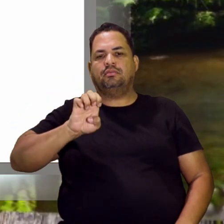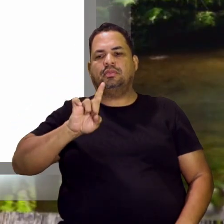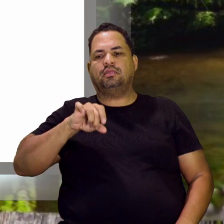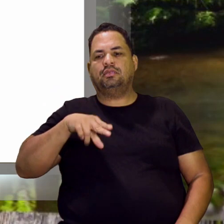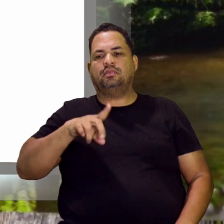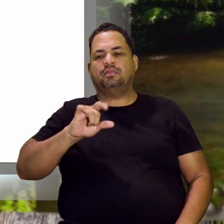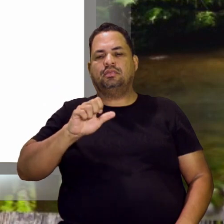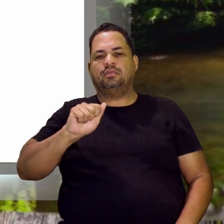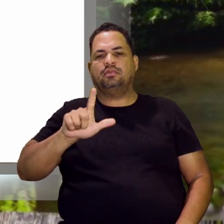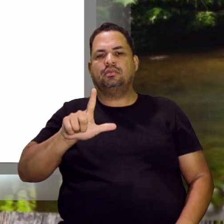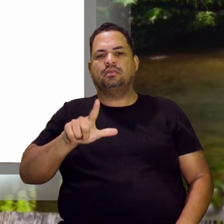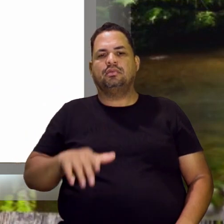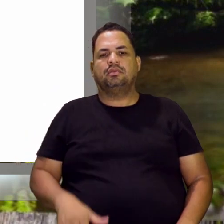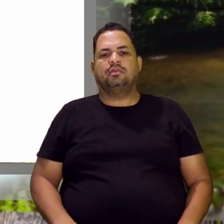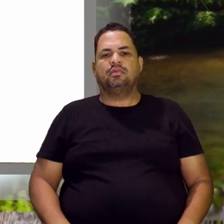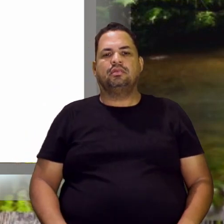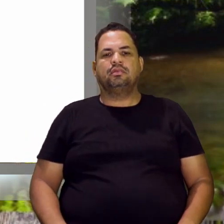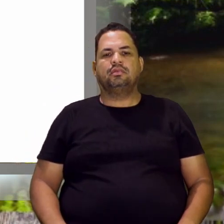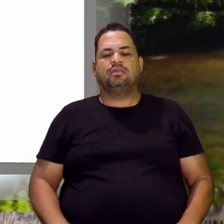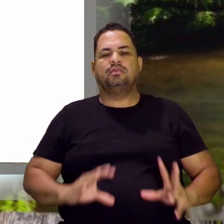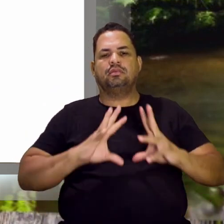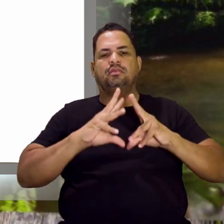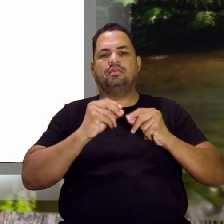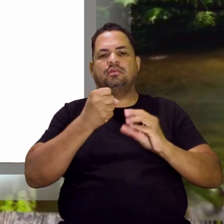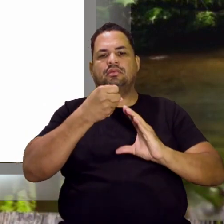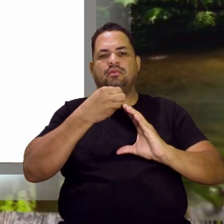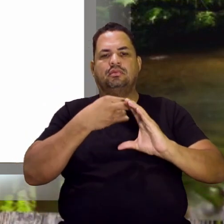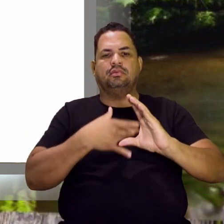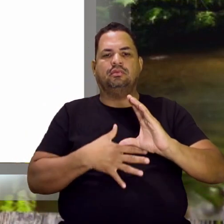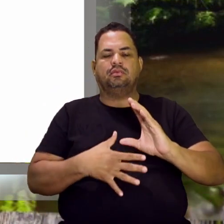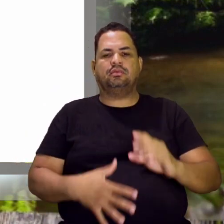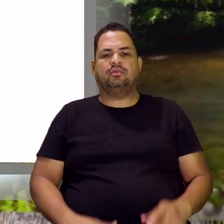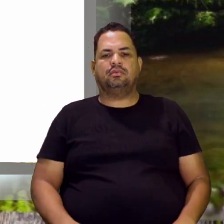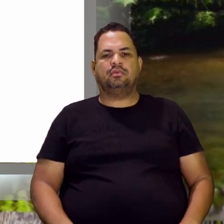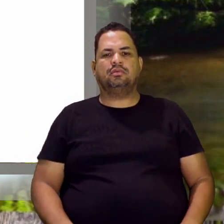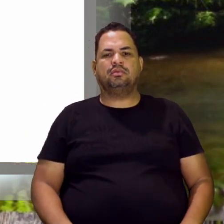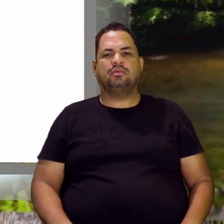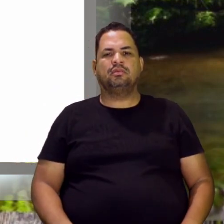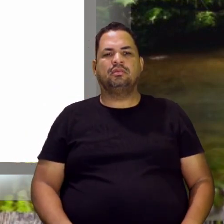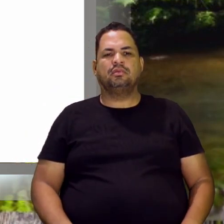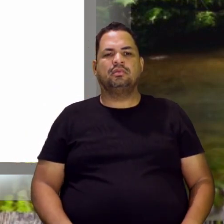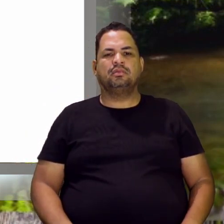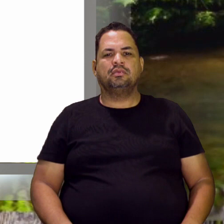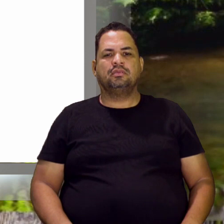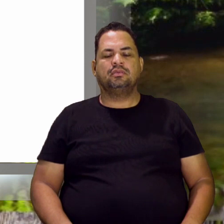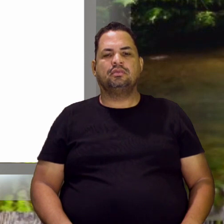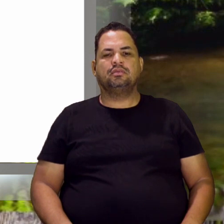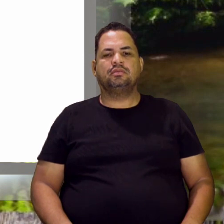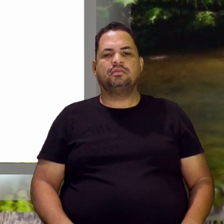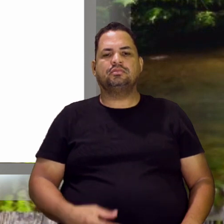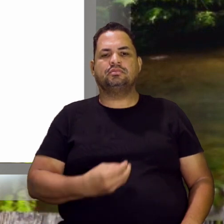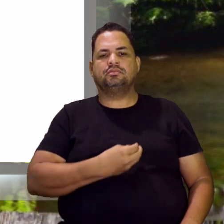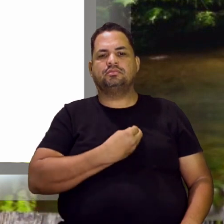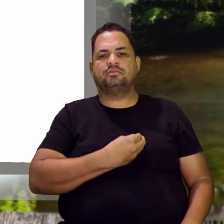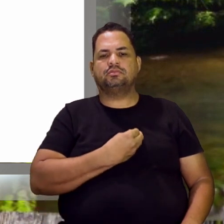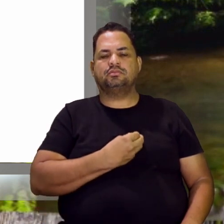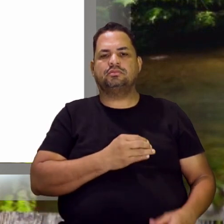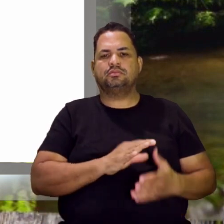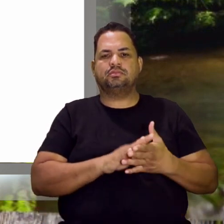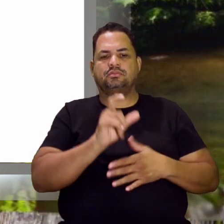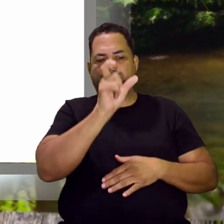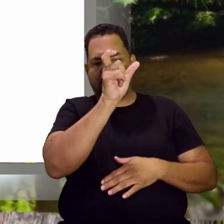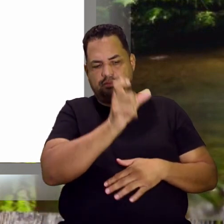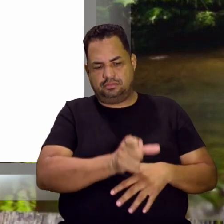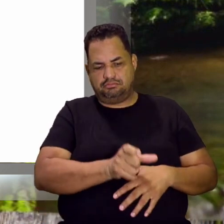monohibridismo, dizendo que toda característica, olha que interessante, toda característica presente no indivíduo, isso é terceiro ano, hein?